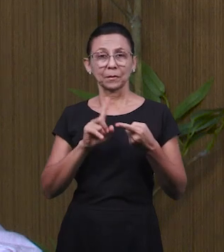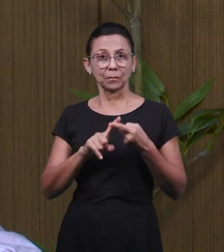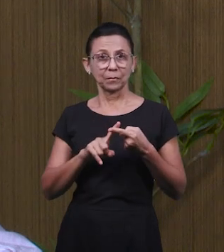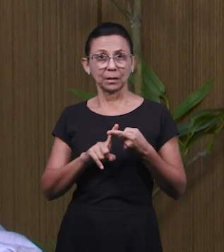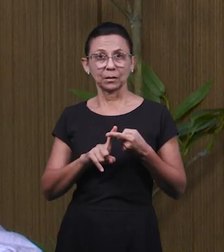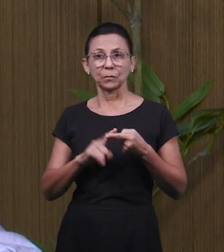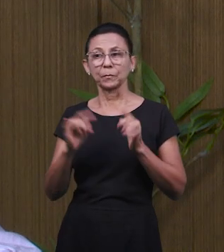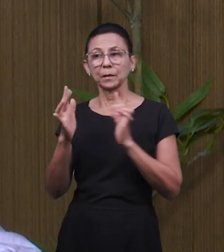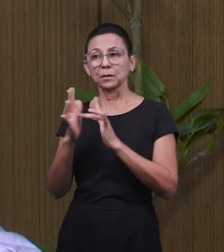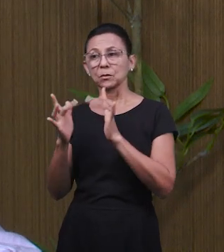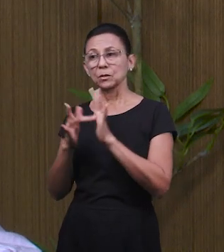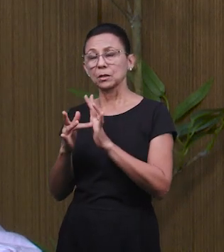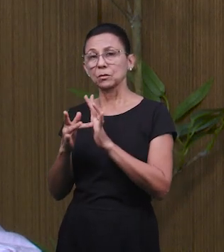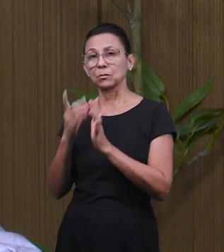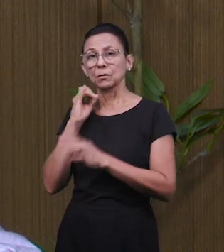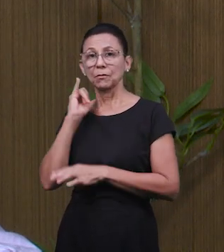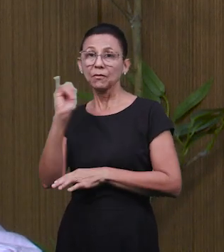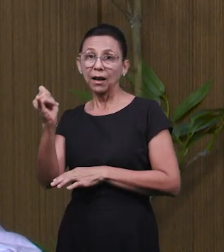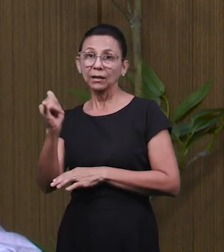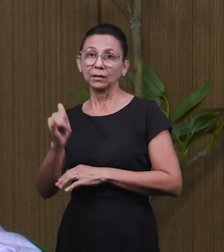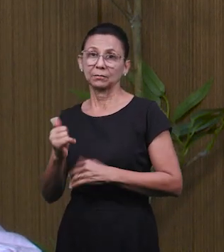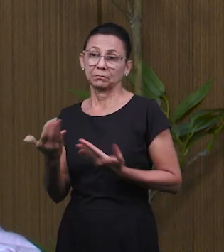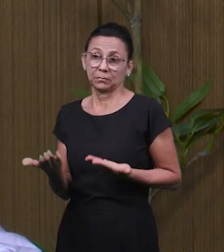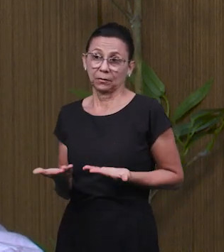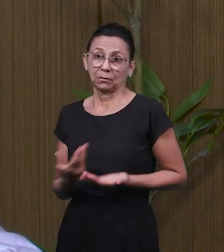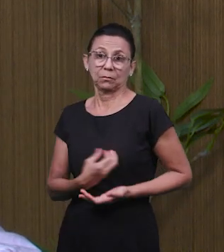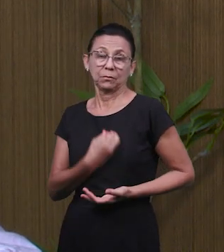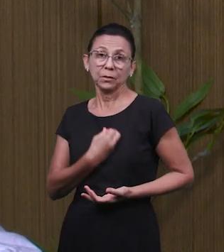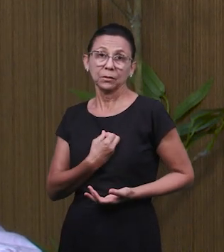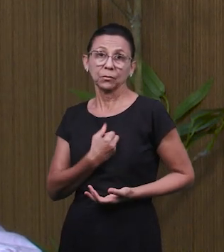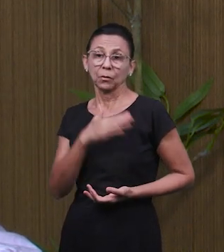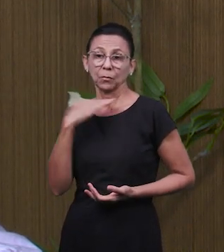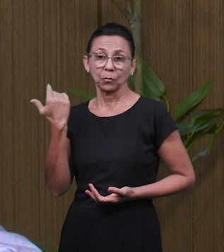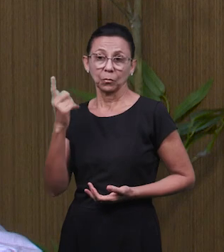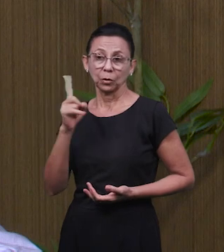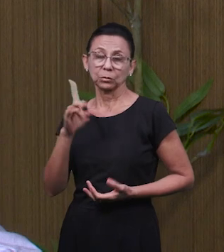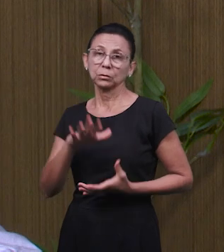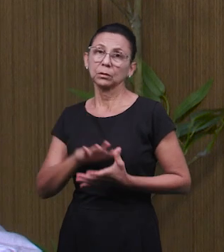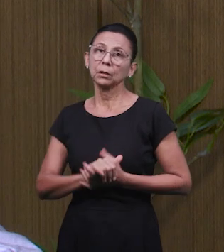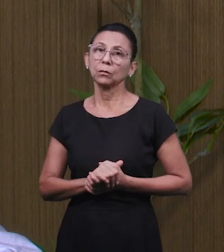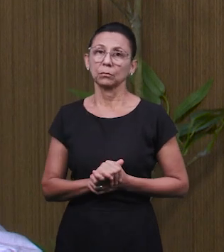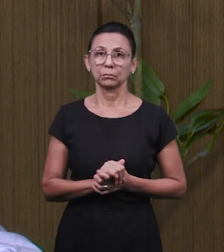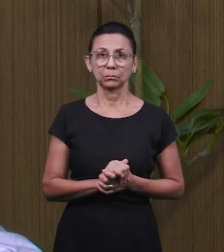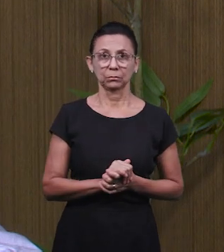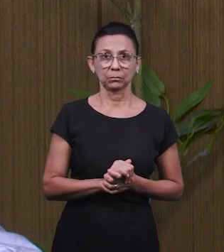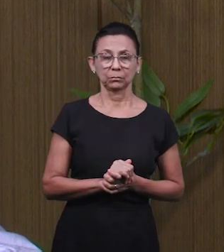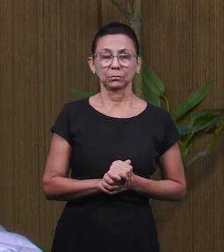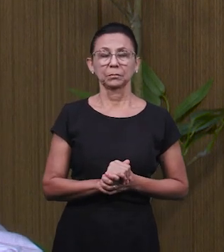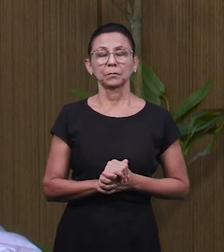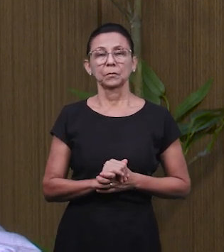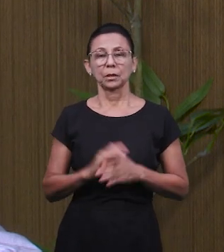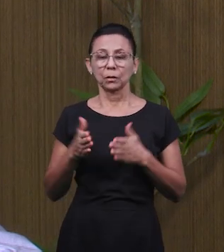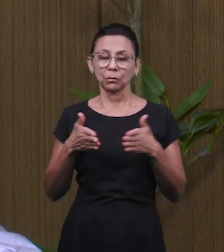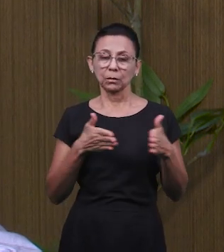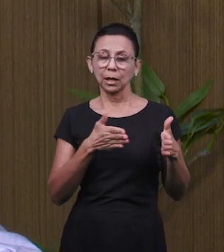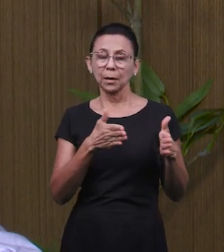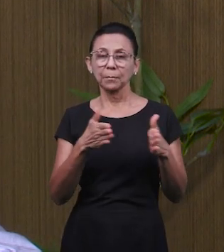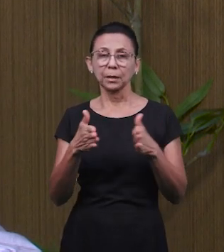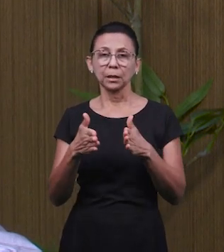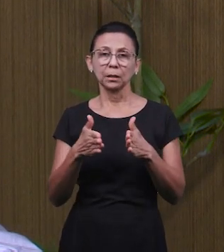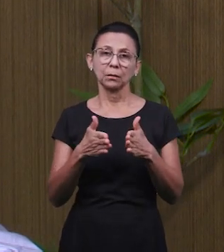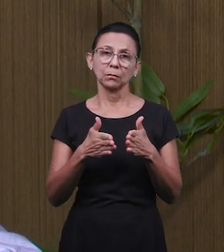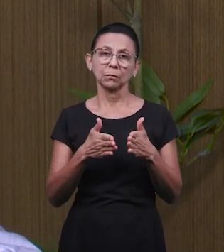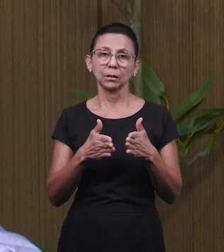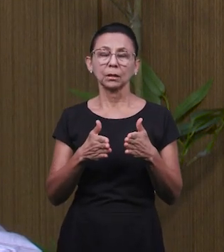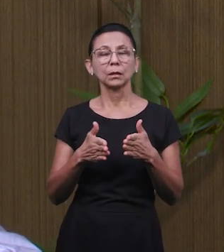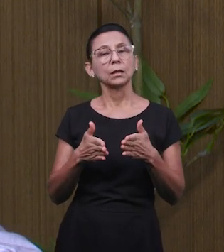falando. É uma característica de quem está vivo, ele não está morto. Ele falava conosco no caminho. E o homem